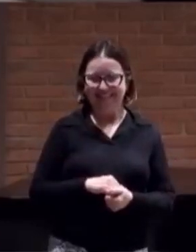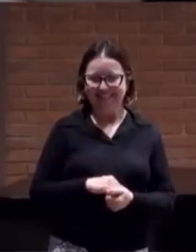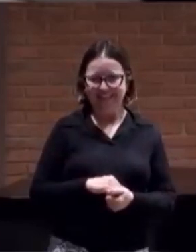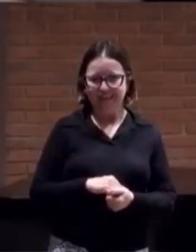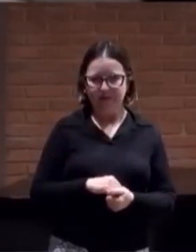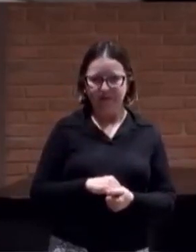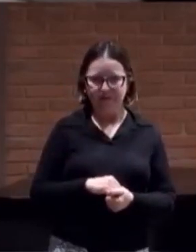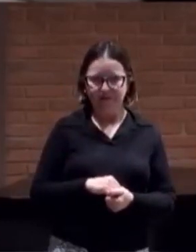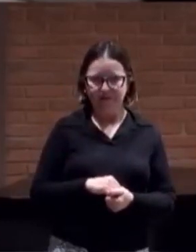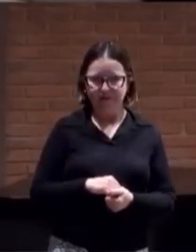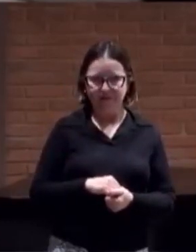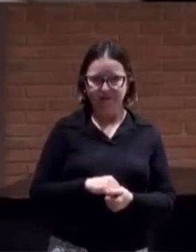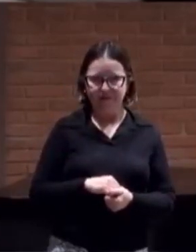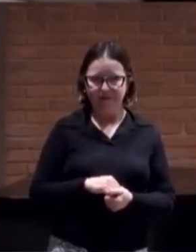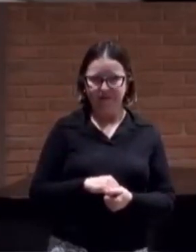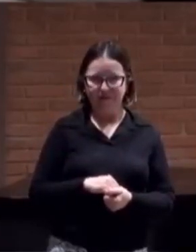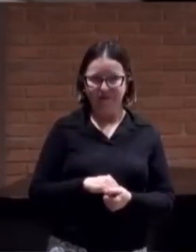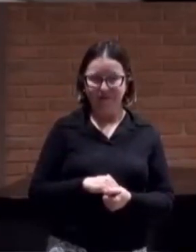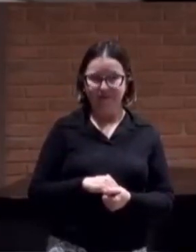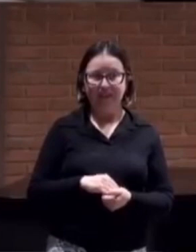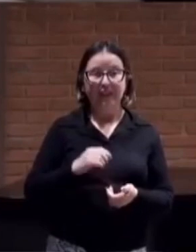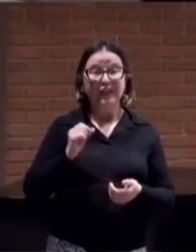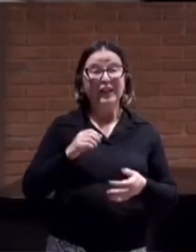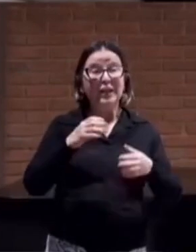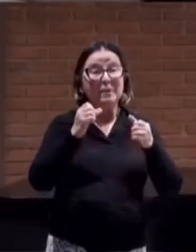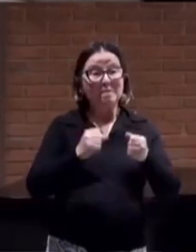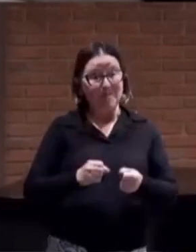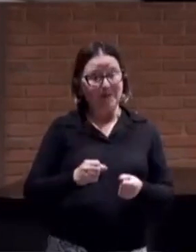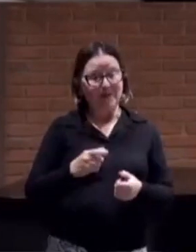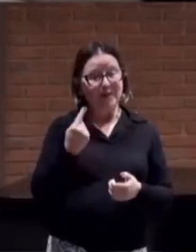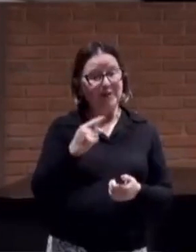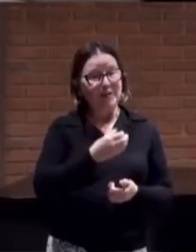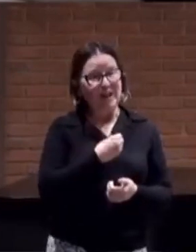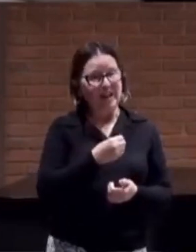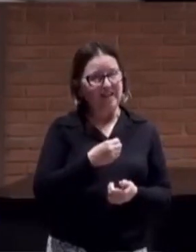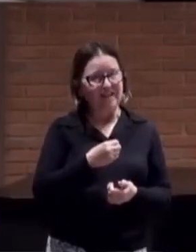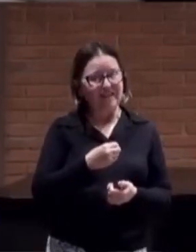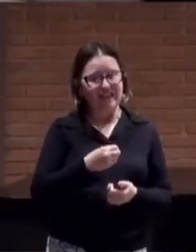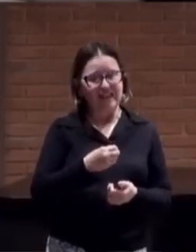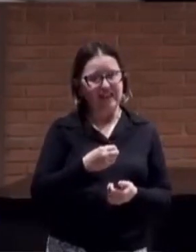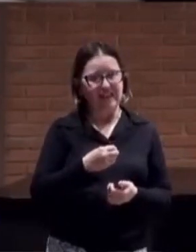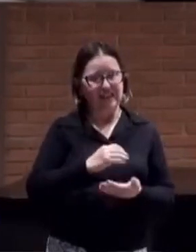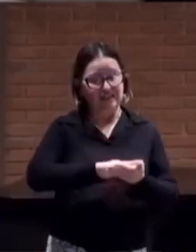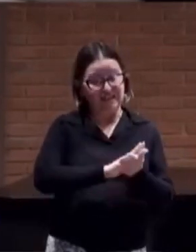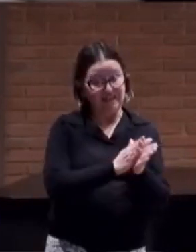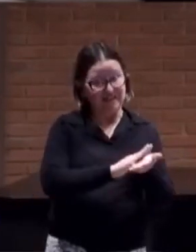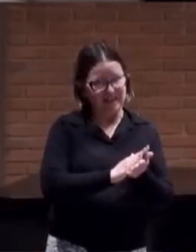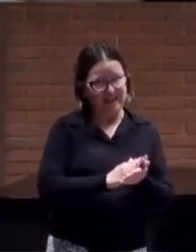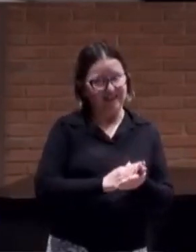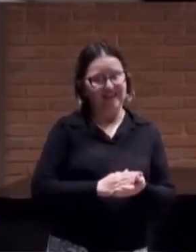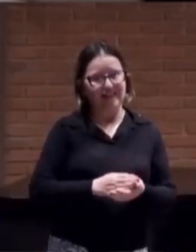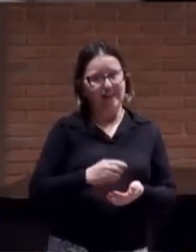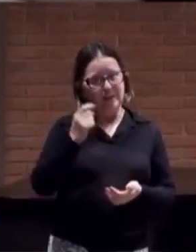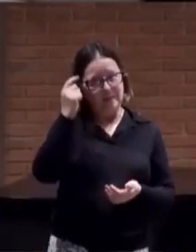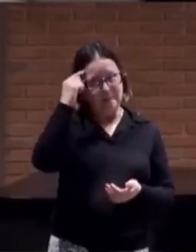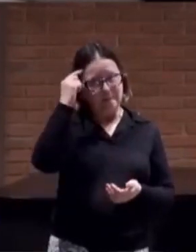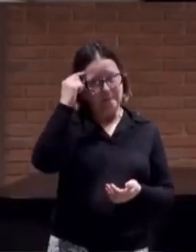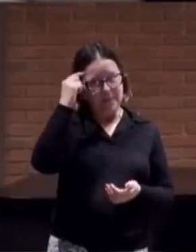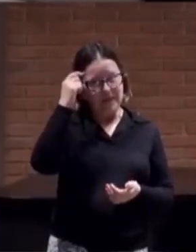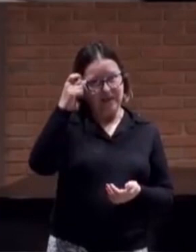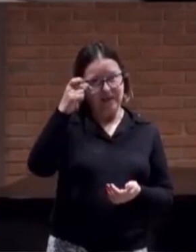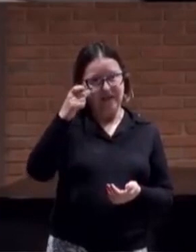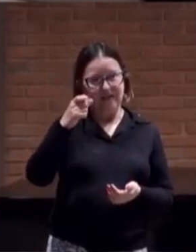de quem pode tua vida tirar, pensas no inimigo maior, que pode